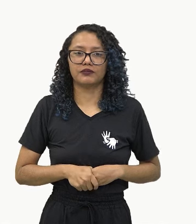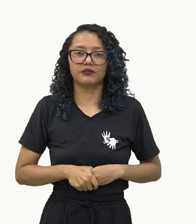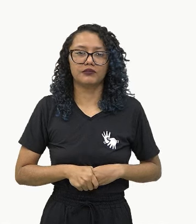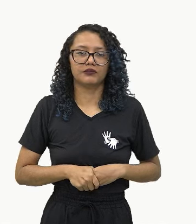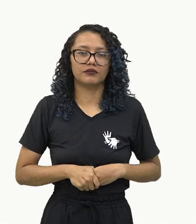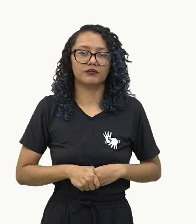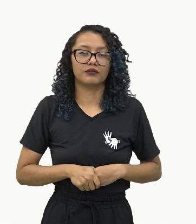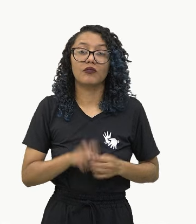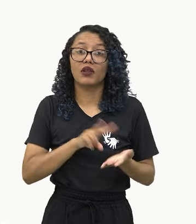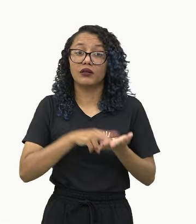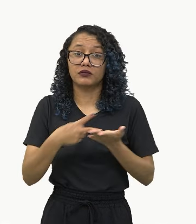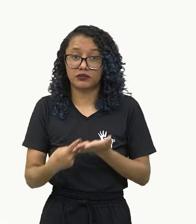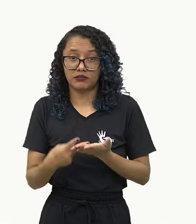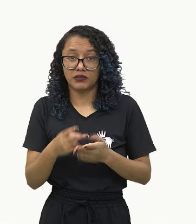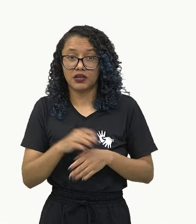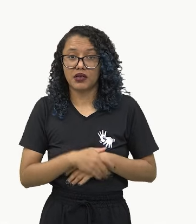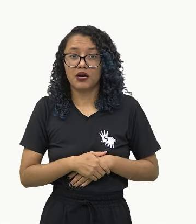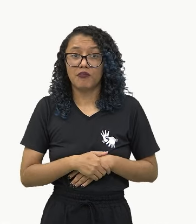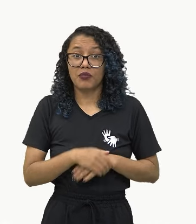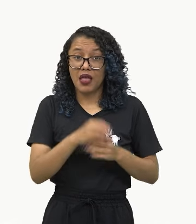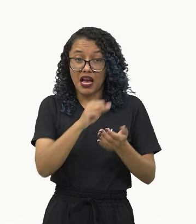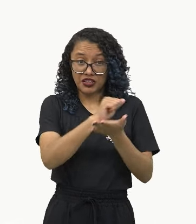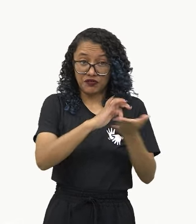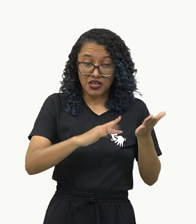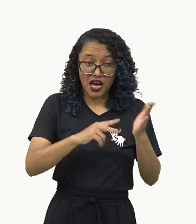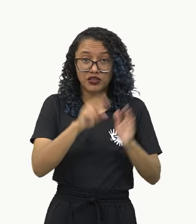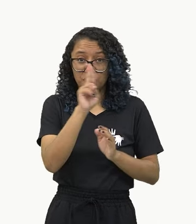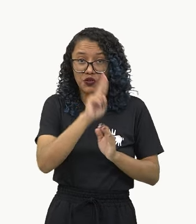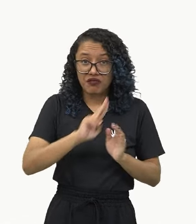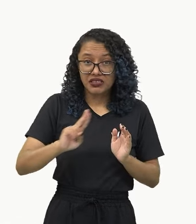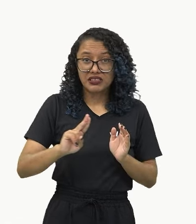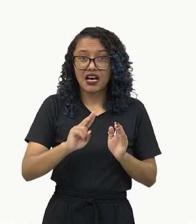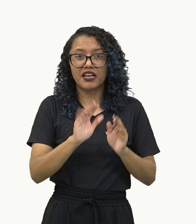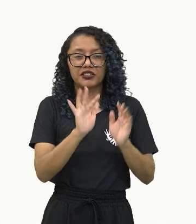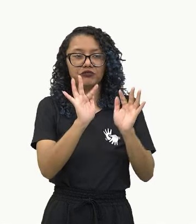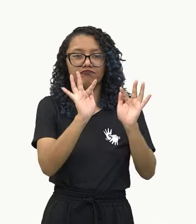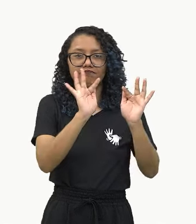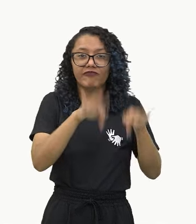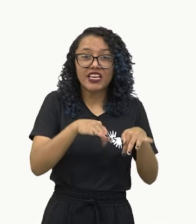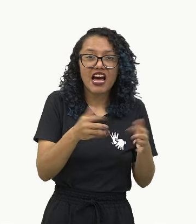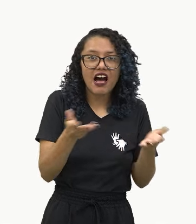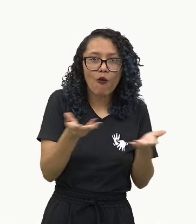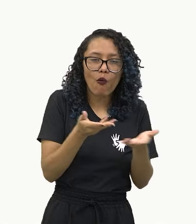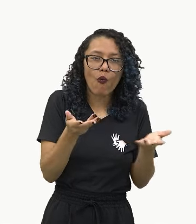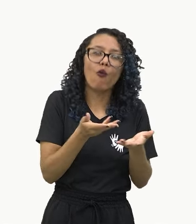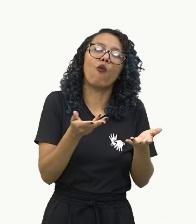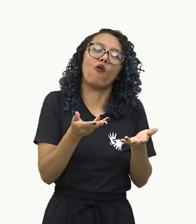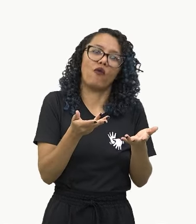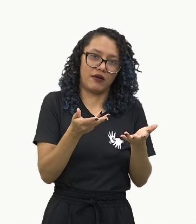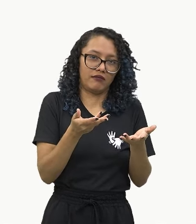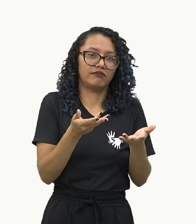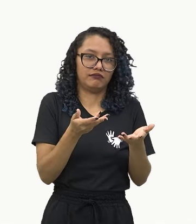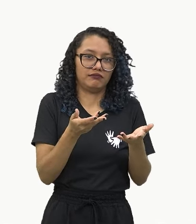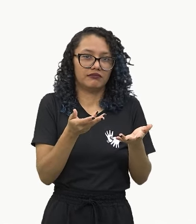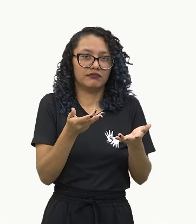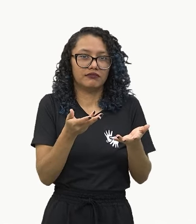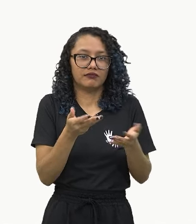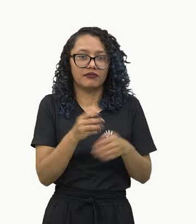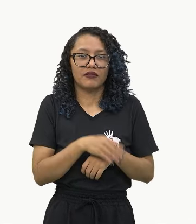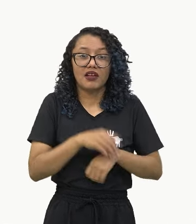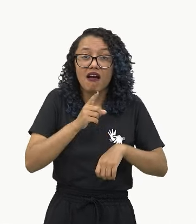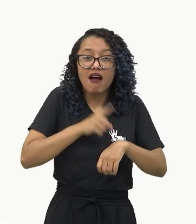Ou seja, a gente acabou de terminar o trabalho. Já hemos terminado o trabalho da universidade. Em que momento a gente acabou